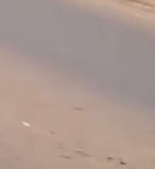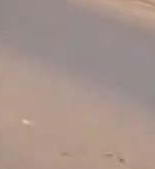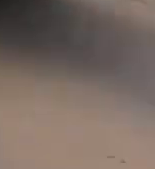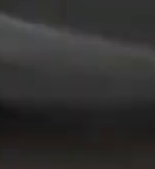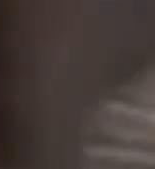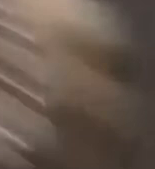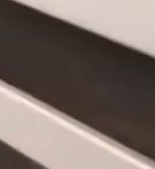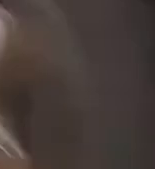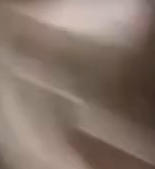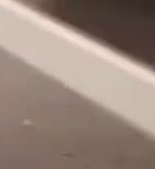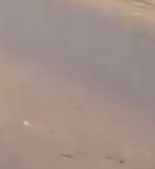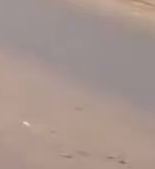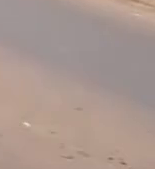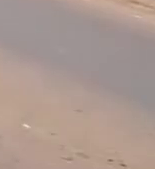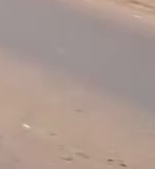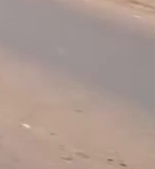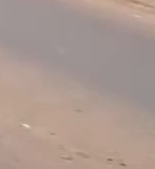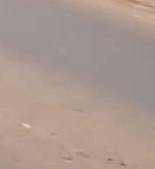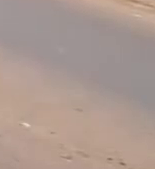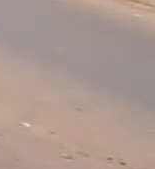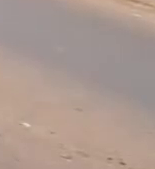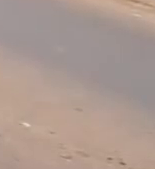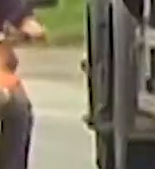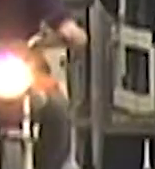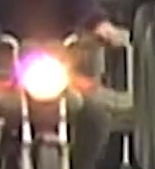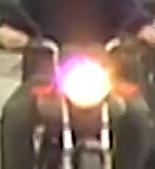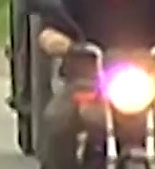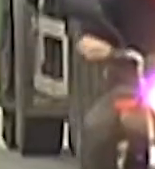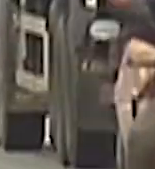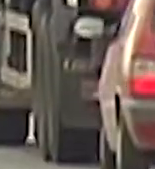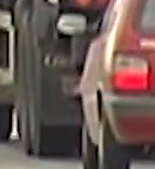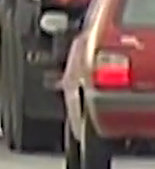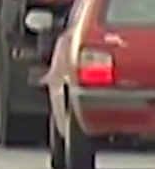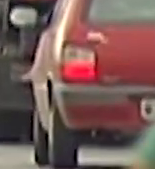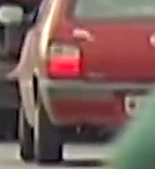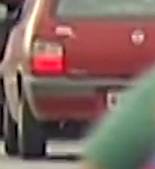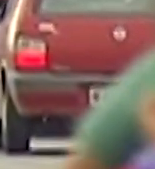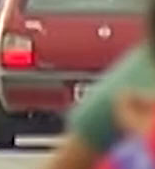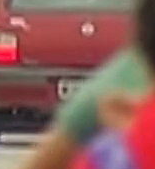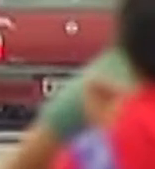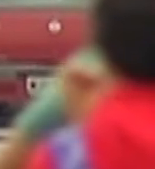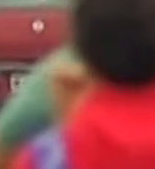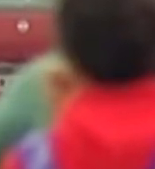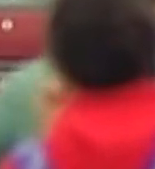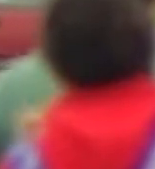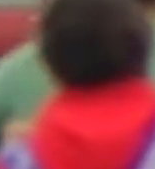para a BR-163 no oeste de Santa Catarina e 50 milhões para a duplicação